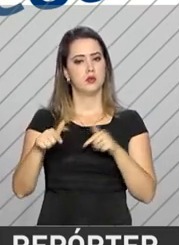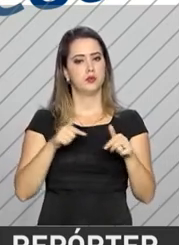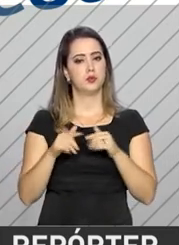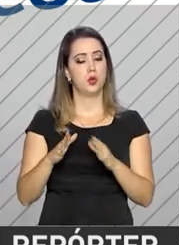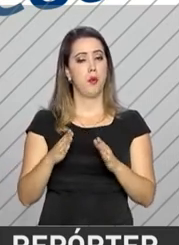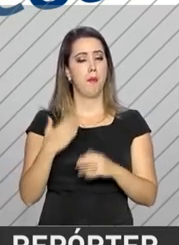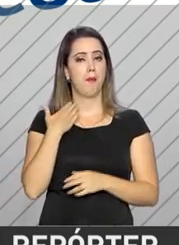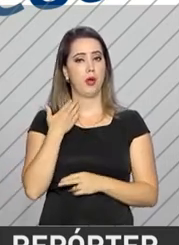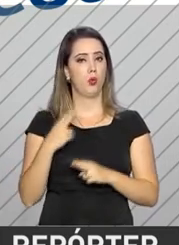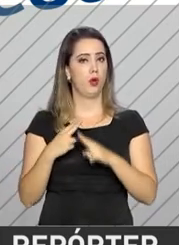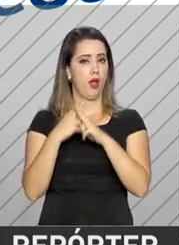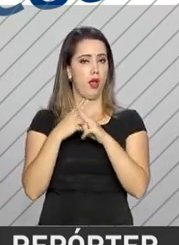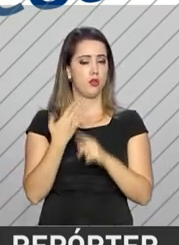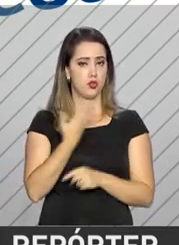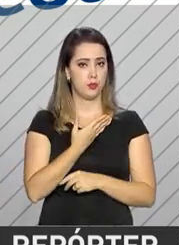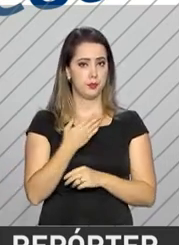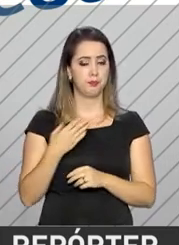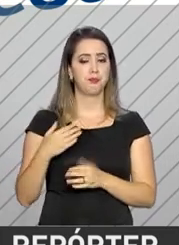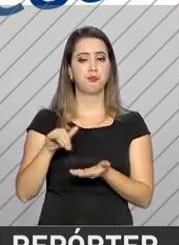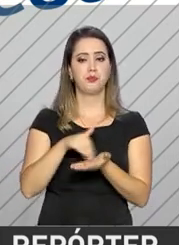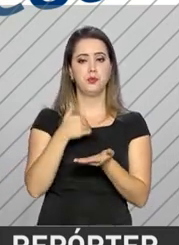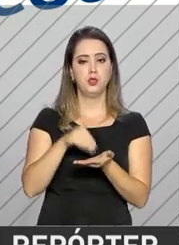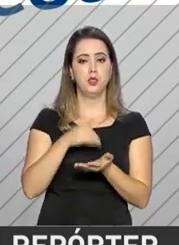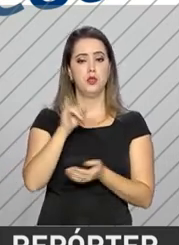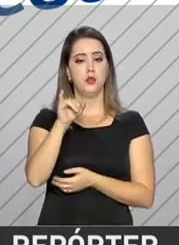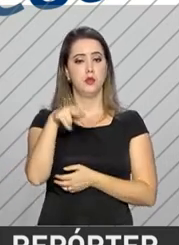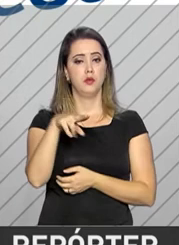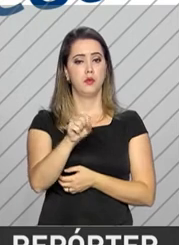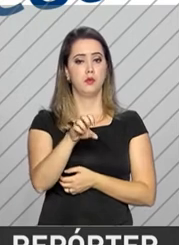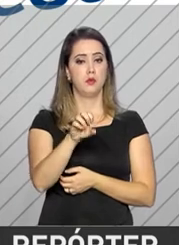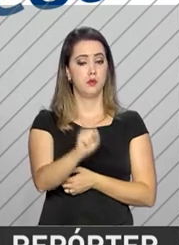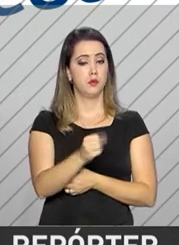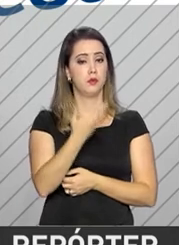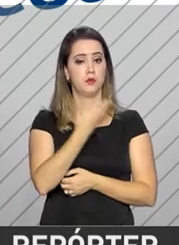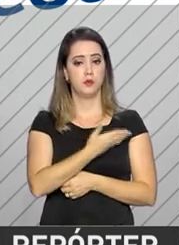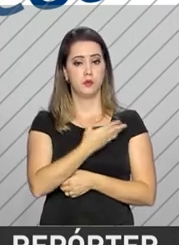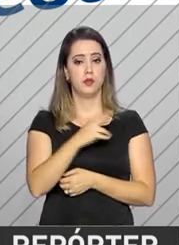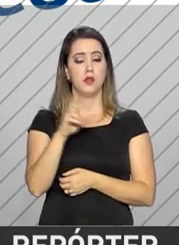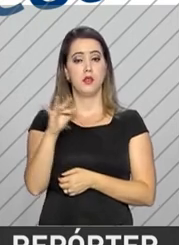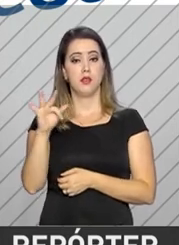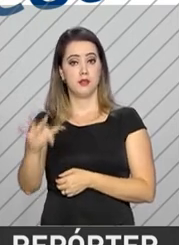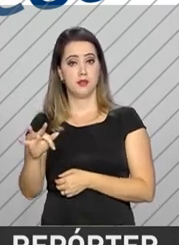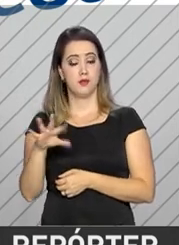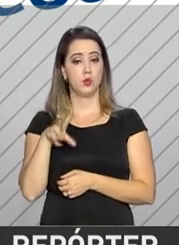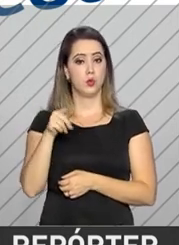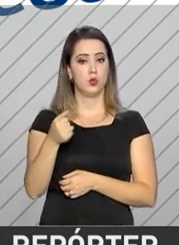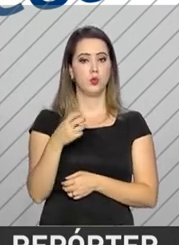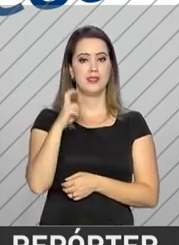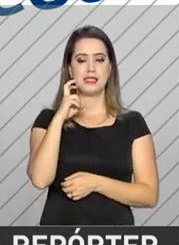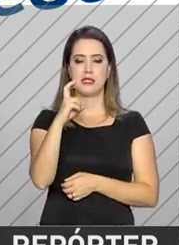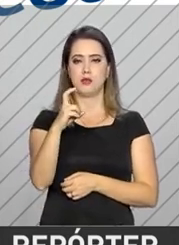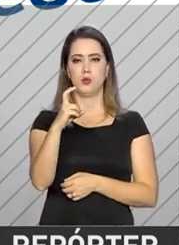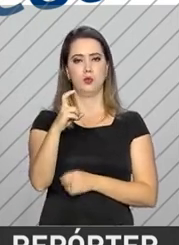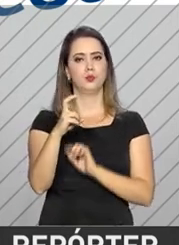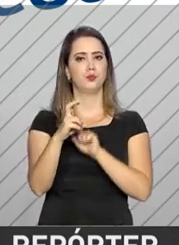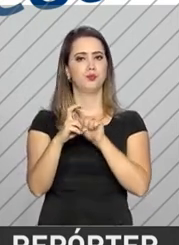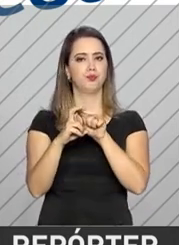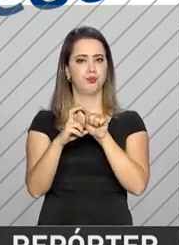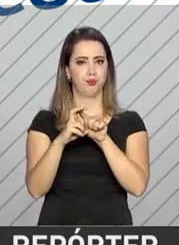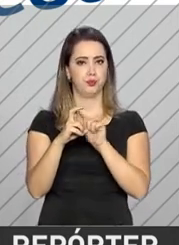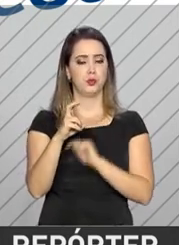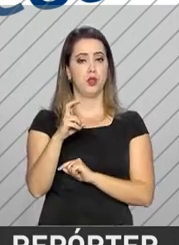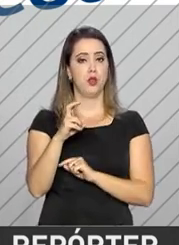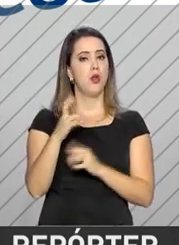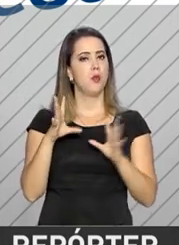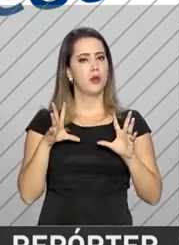Caixa Econômica Federal, Secretaria de Previdência, INSS e Receita Federal. São 5 fases para a